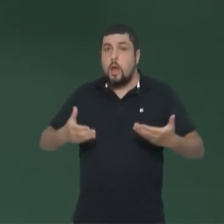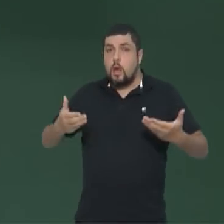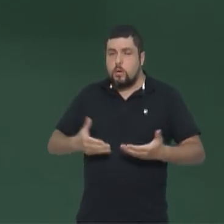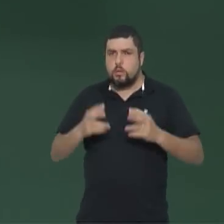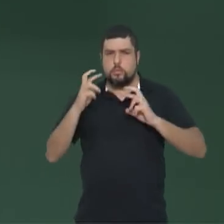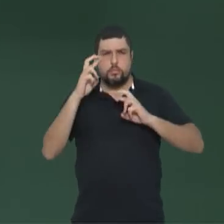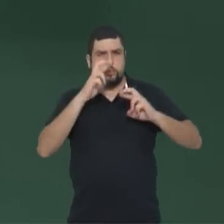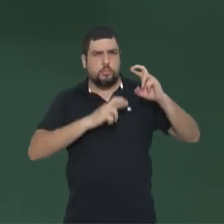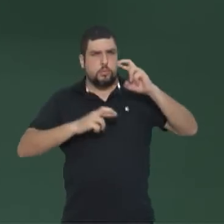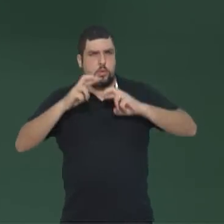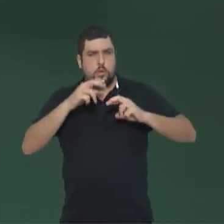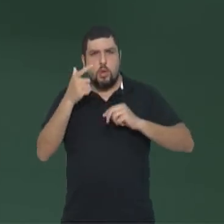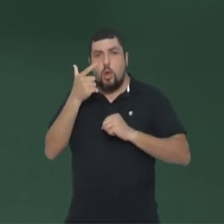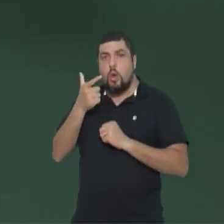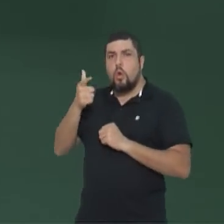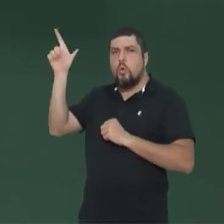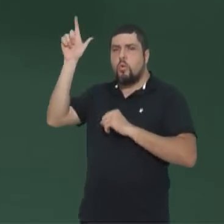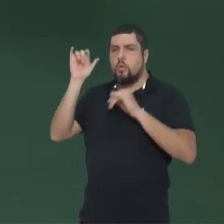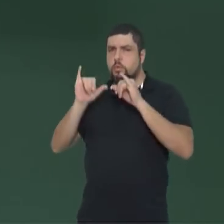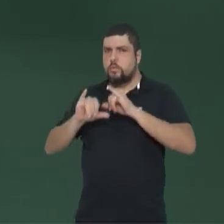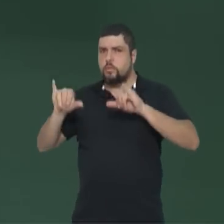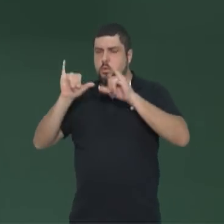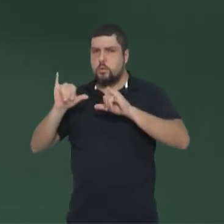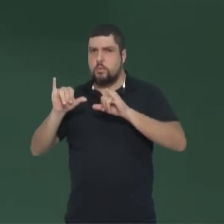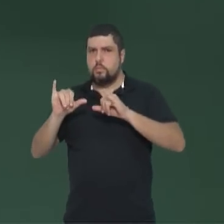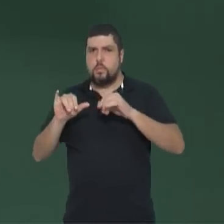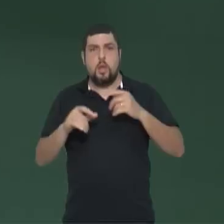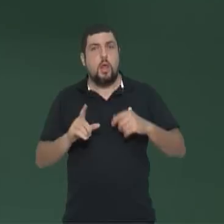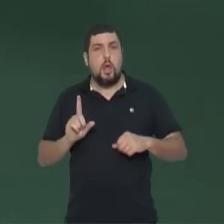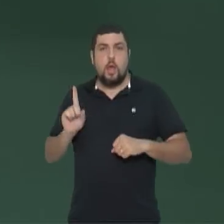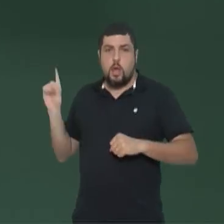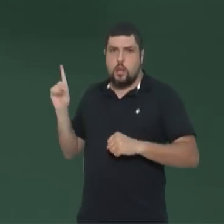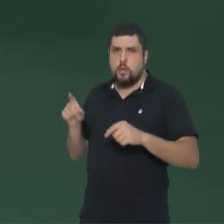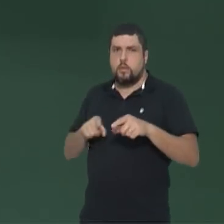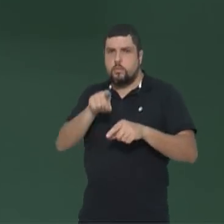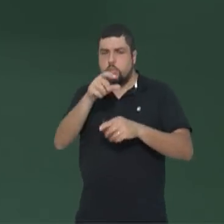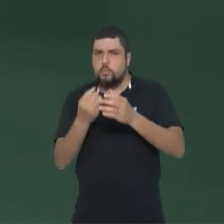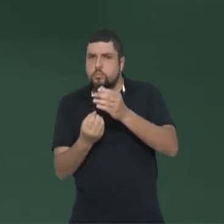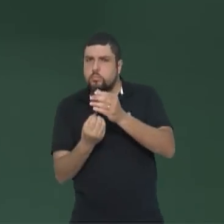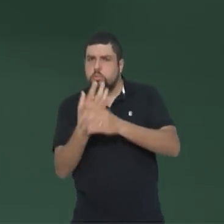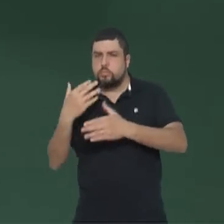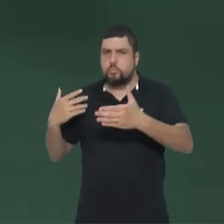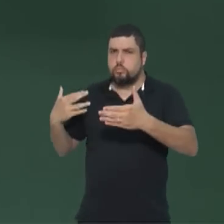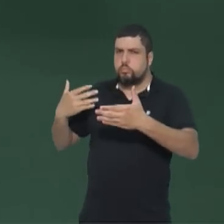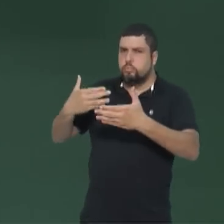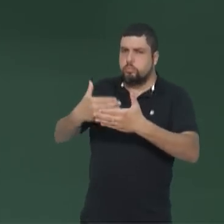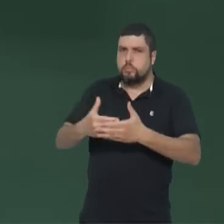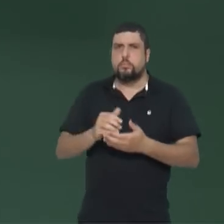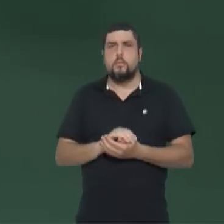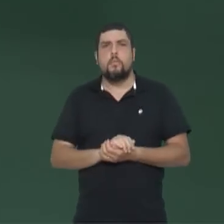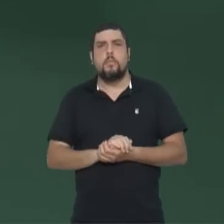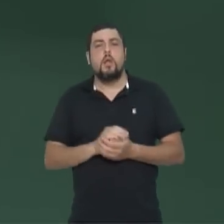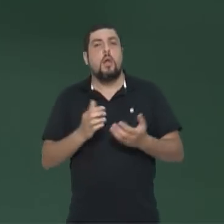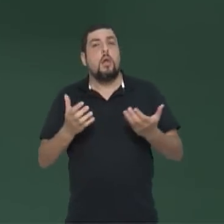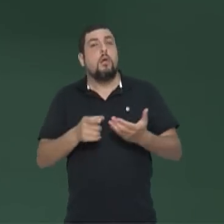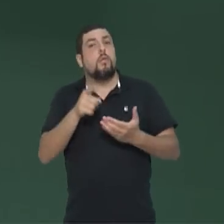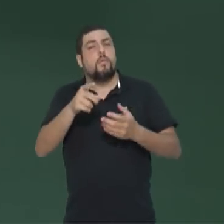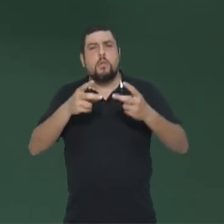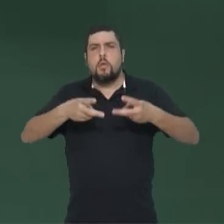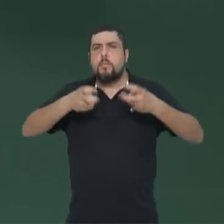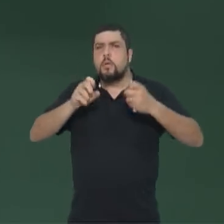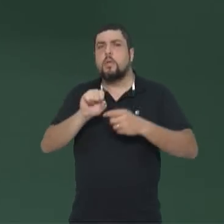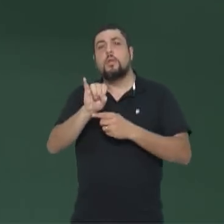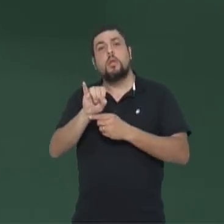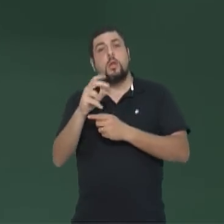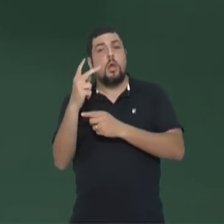outra notícia que não tem nada a ver com essa que vocês criaram, né? E eu quero só que vocês percebam se a notícia